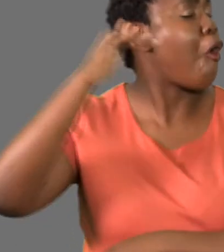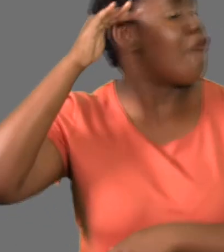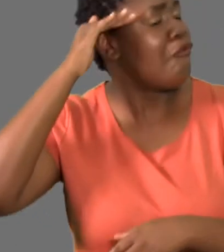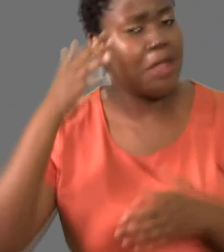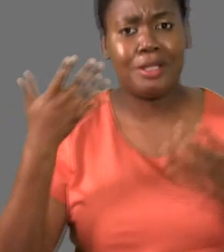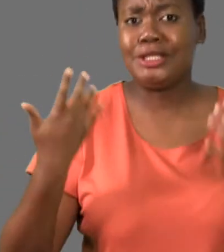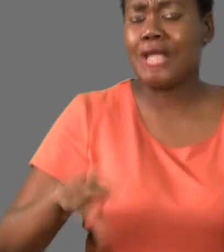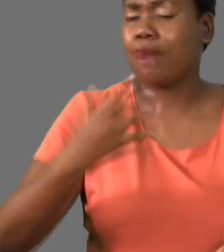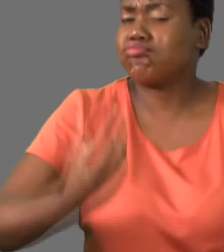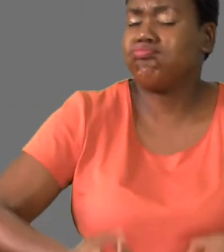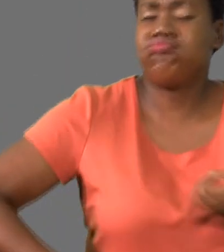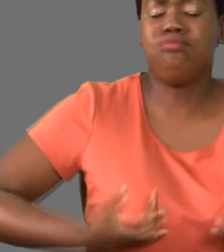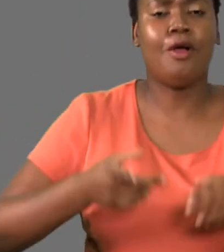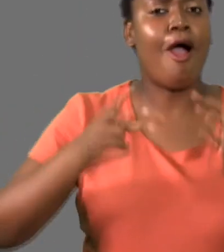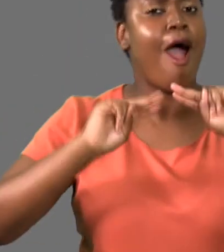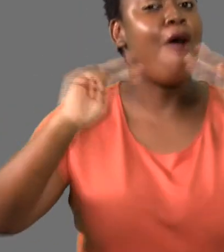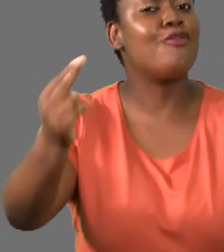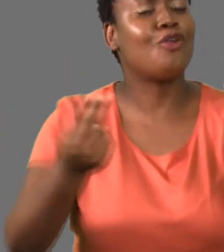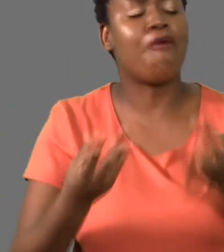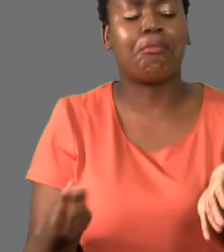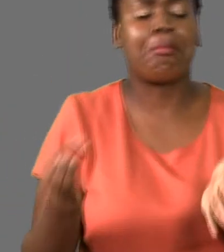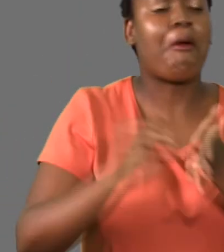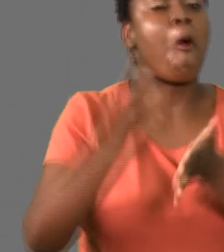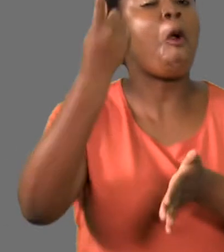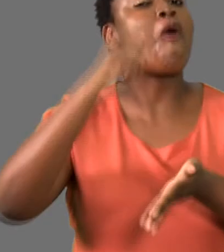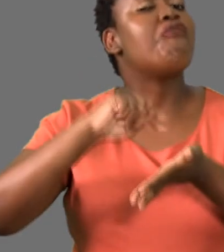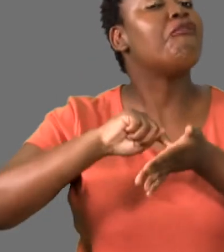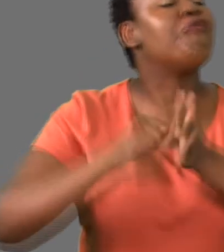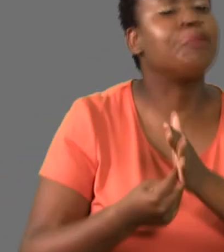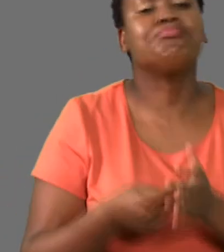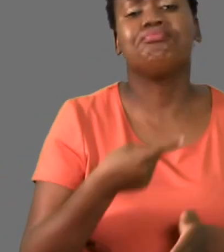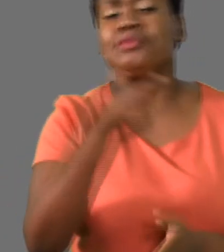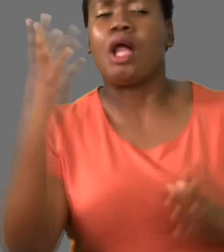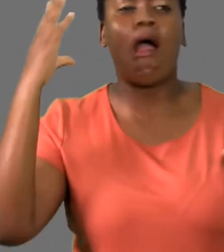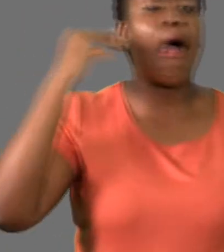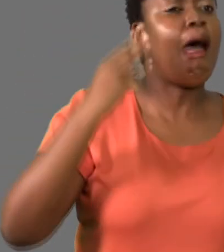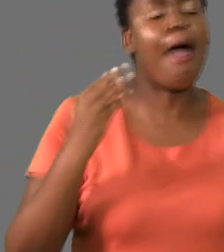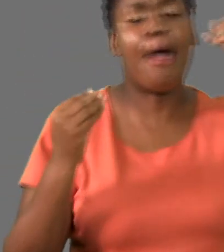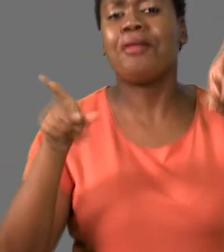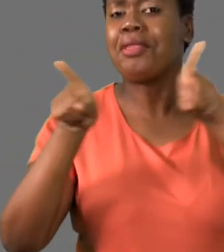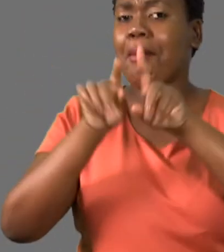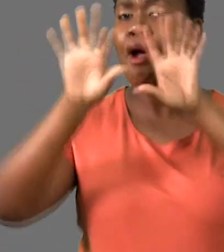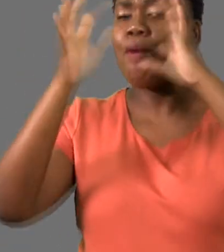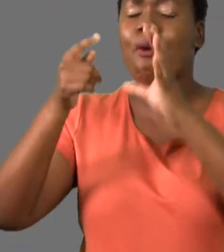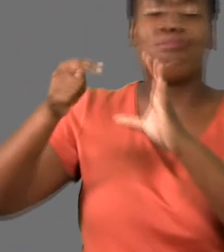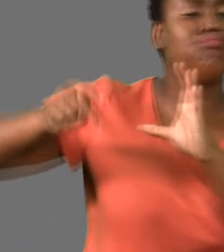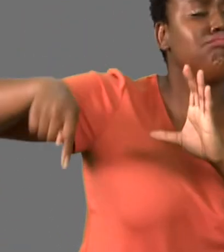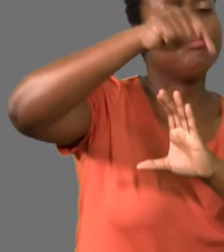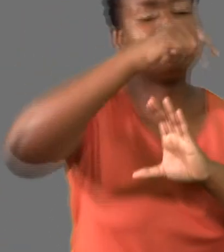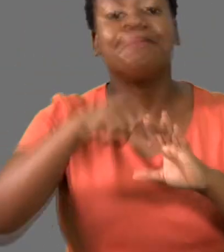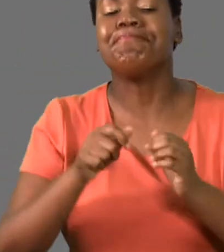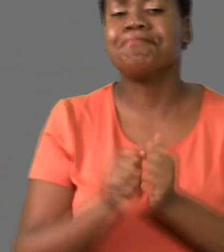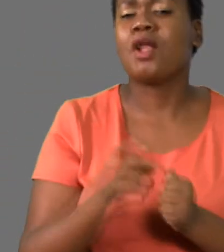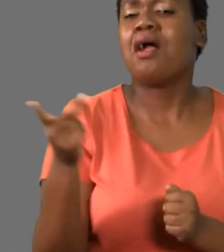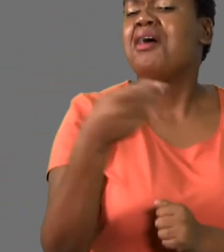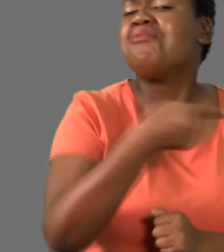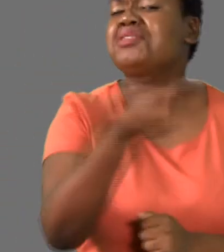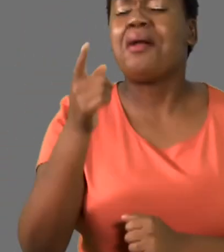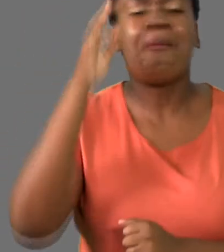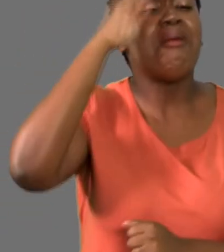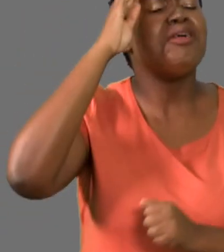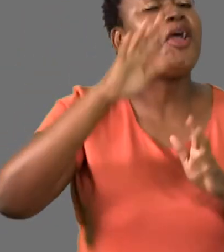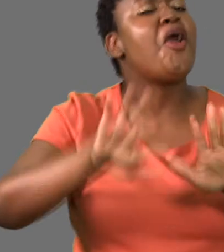Mas, antes de irmos a esta boa nova que coloca Moçambique na boca do mundo, vamos saber o que pensam os moçambicanos